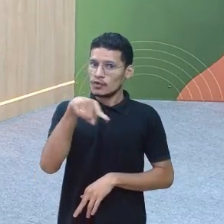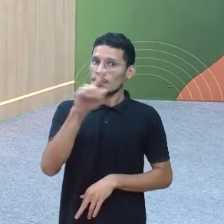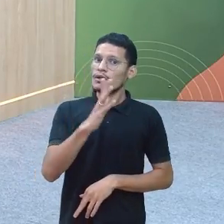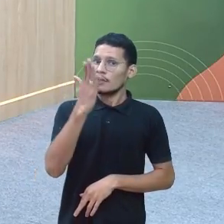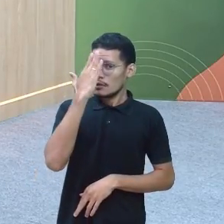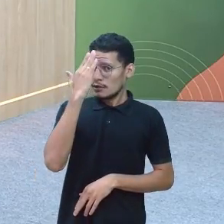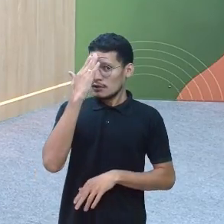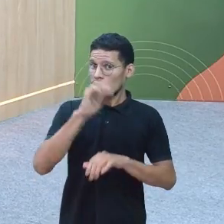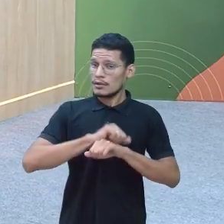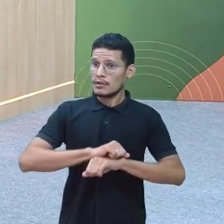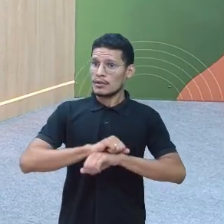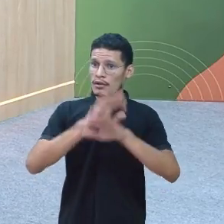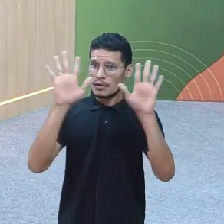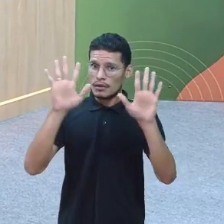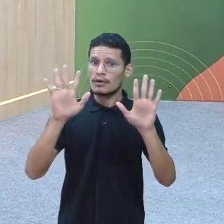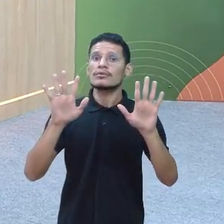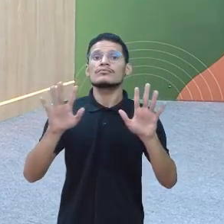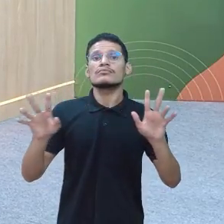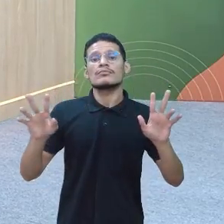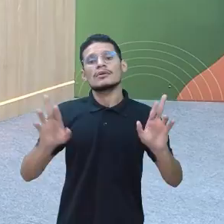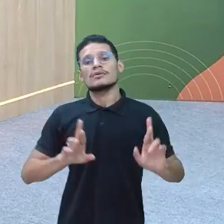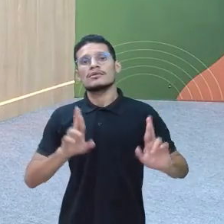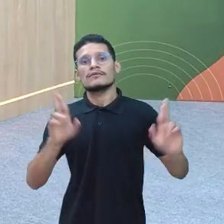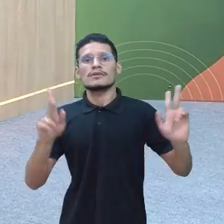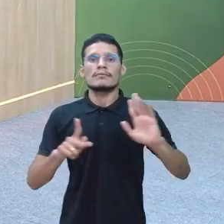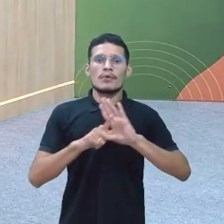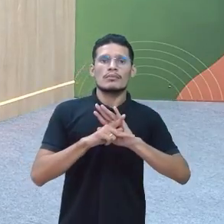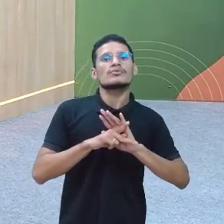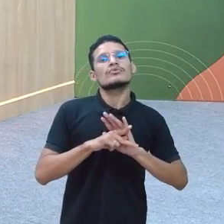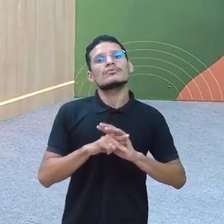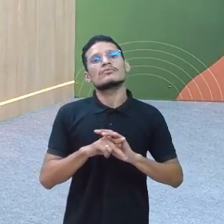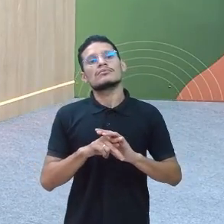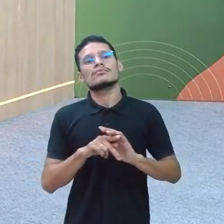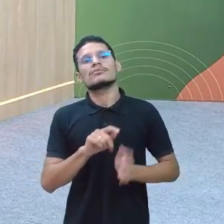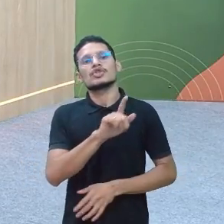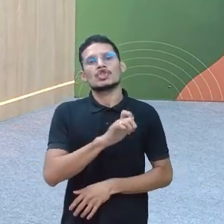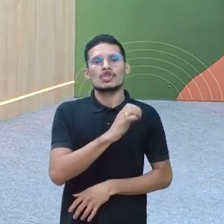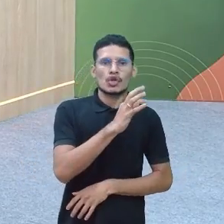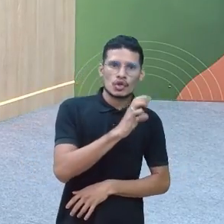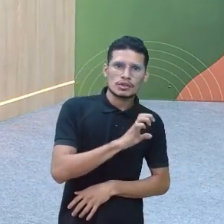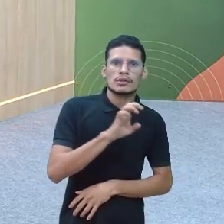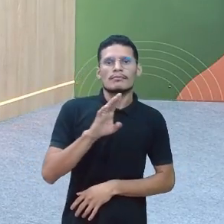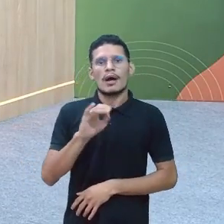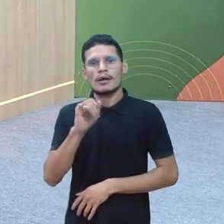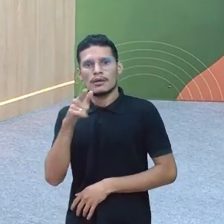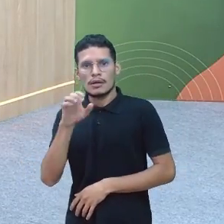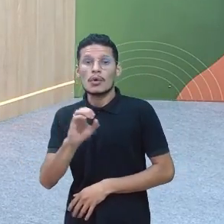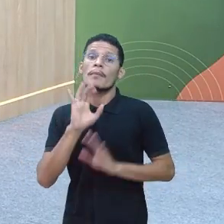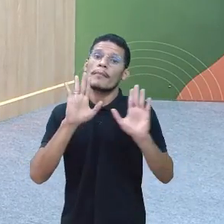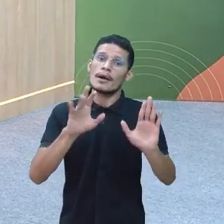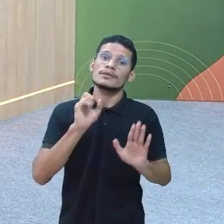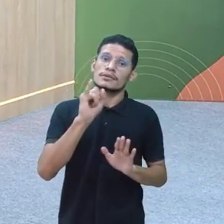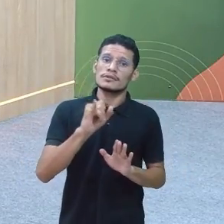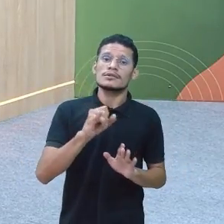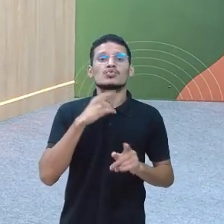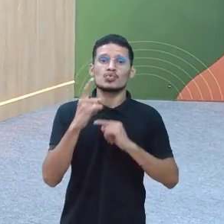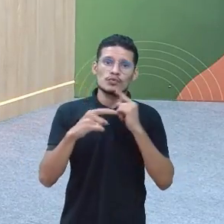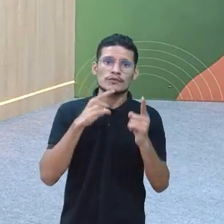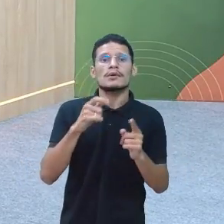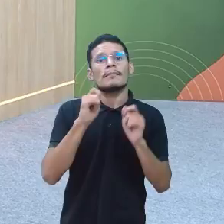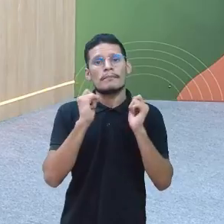compreendido essa diferenciação entre um e outro, né? Mas se ficou com alguma dúvida,